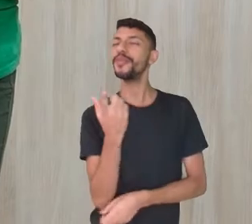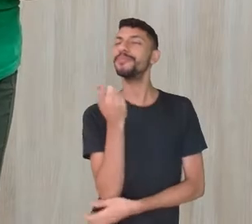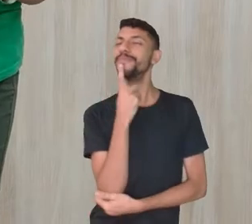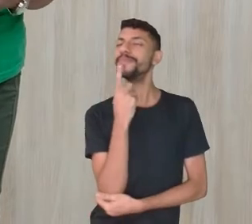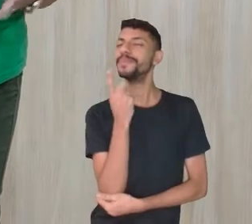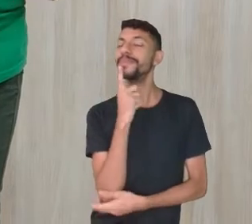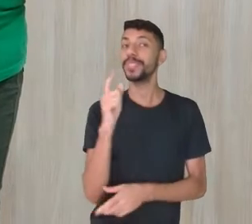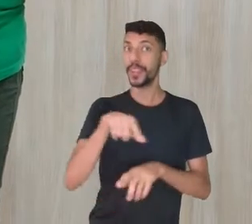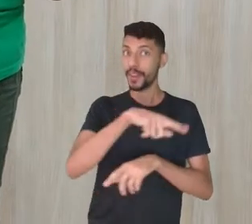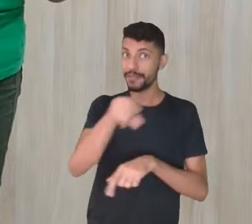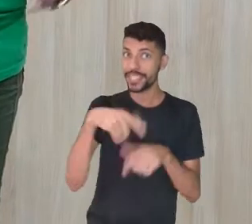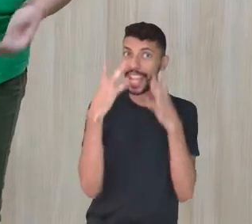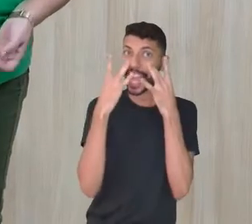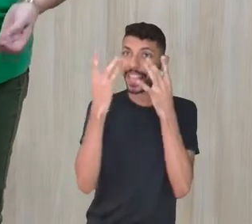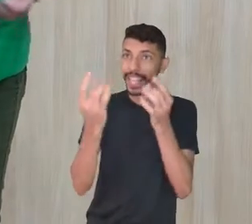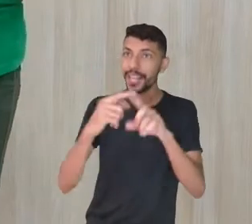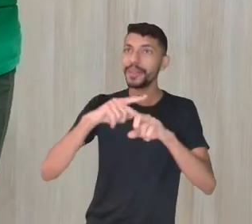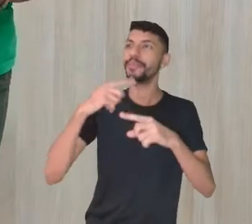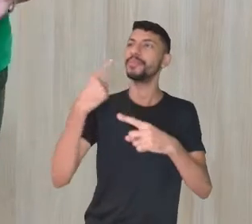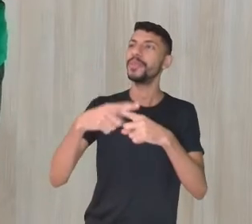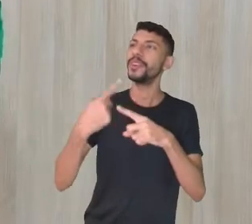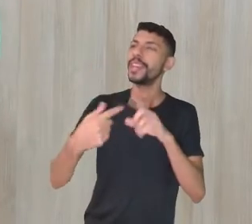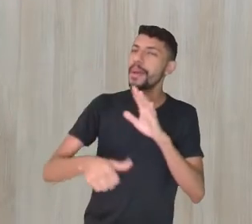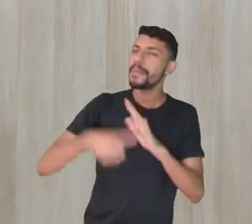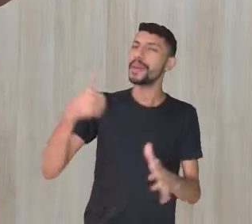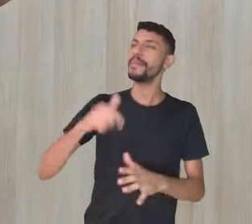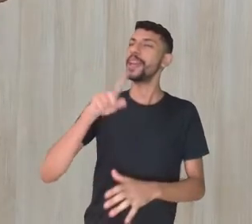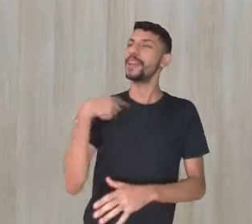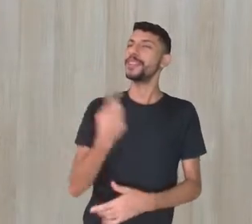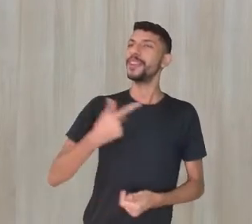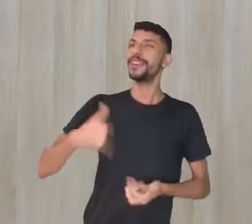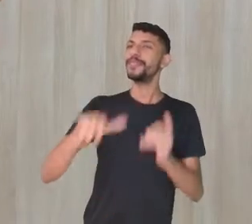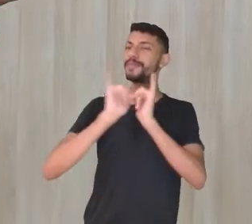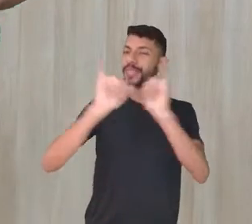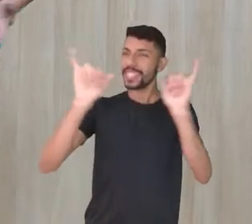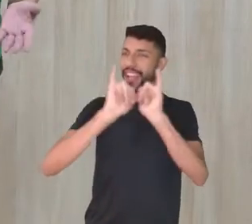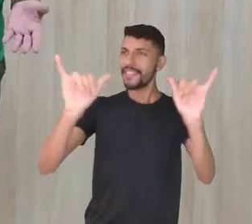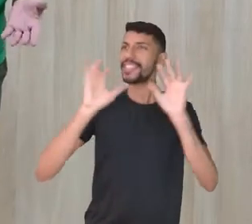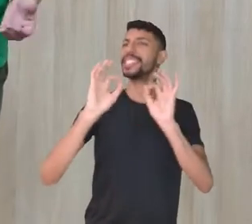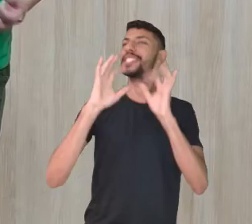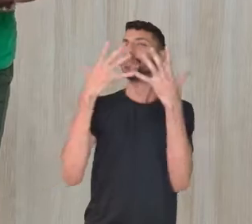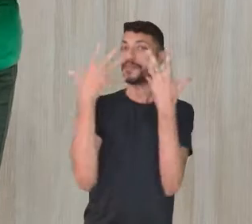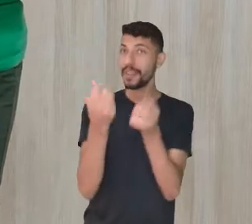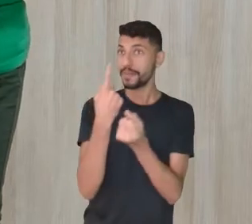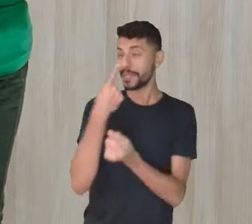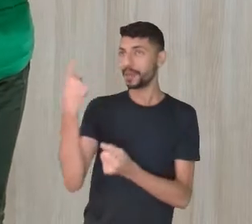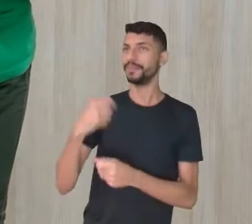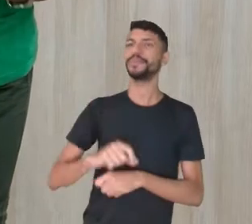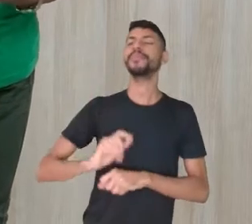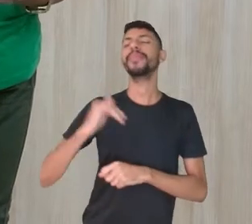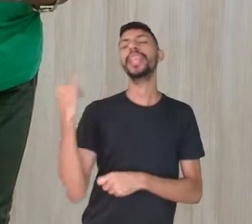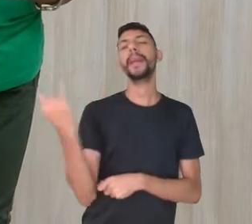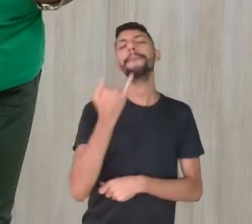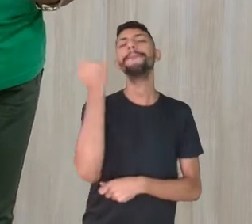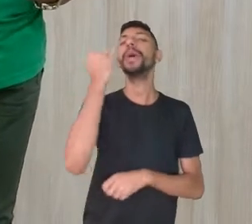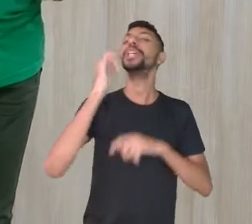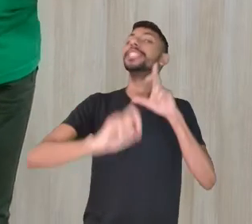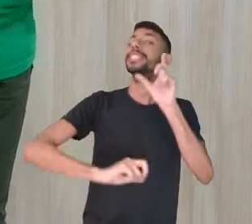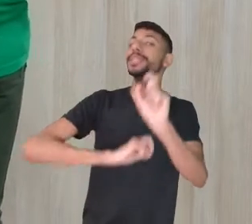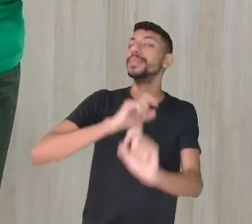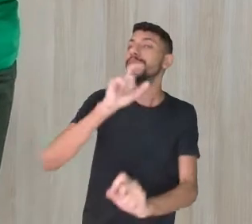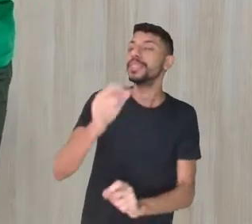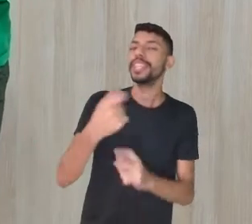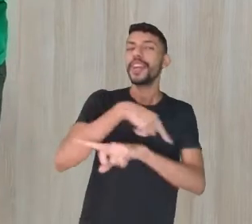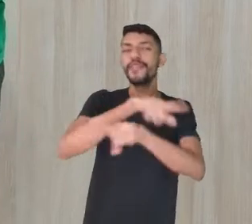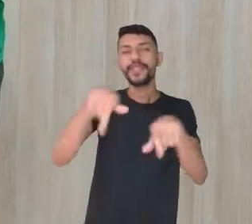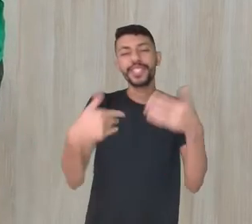fiquem atentos, porque primeiro vamos para os nossos avisos. E vamos lá, né, pessoal? É muito importante, gente,